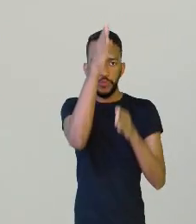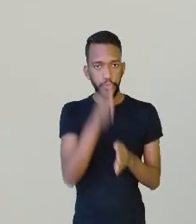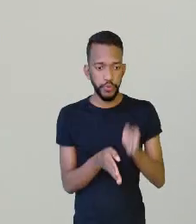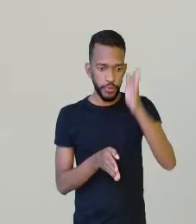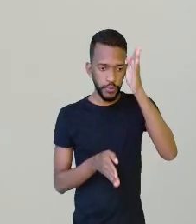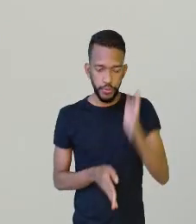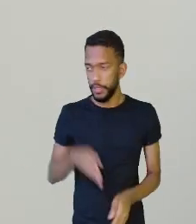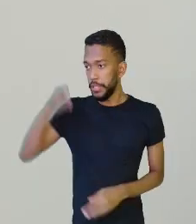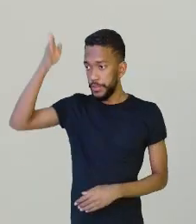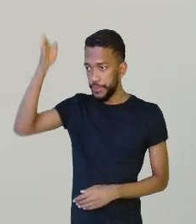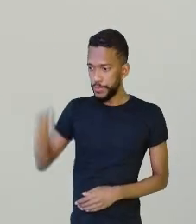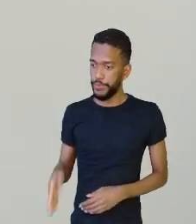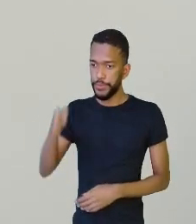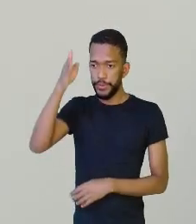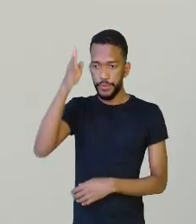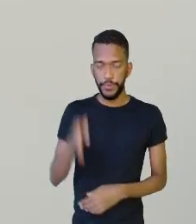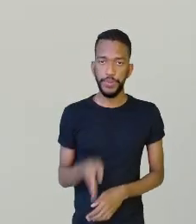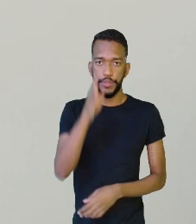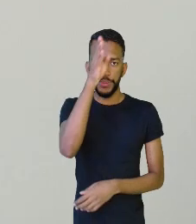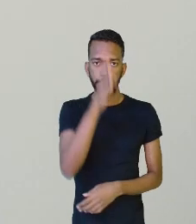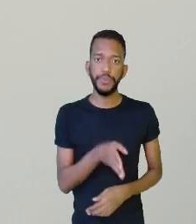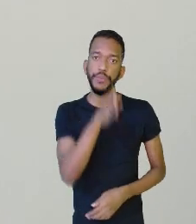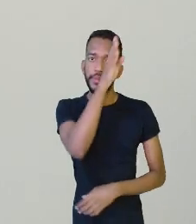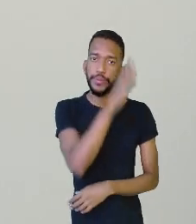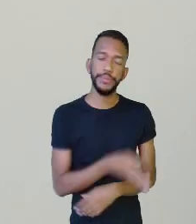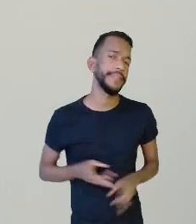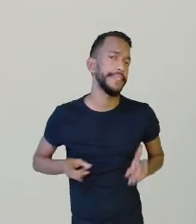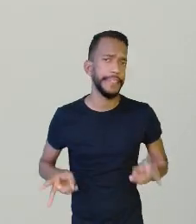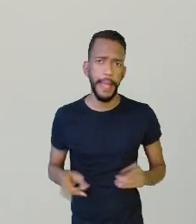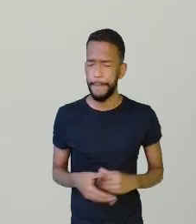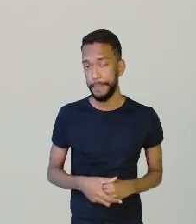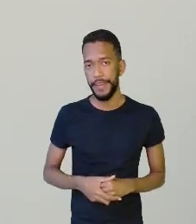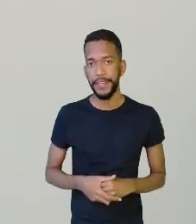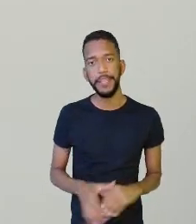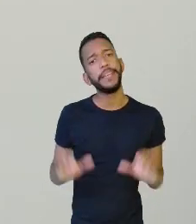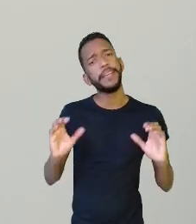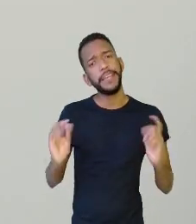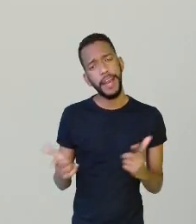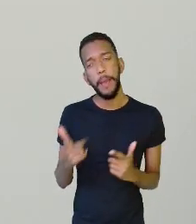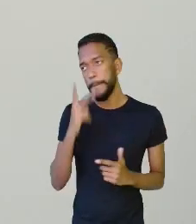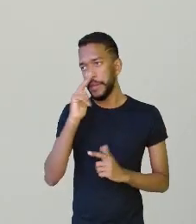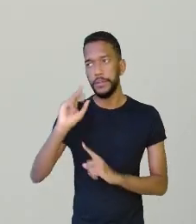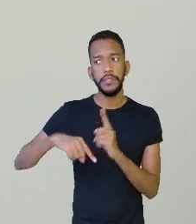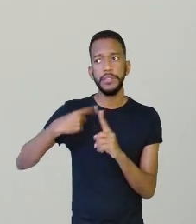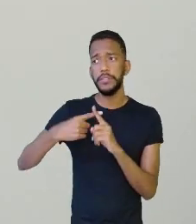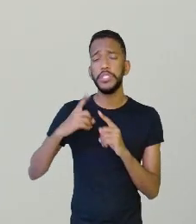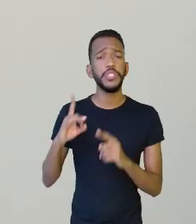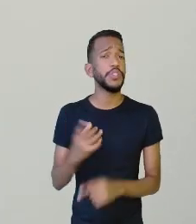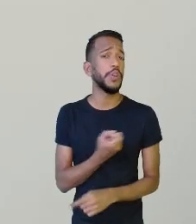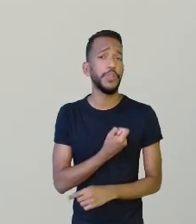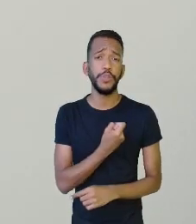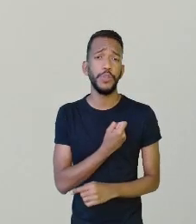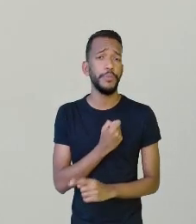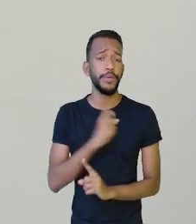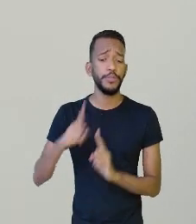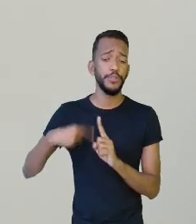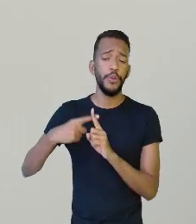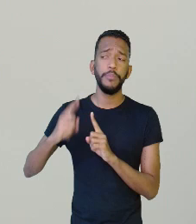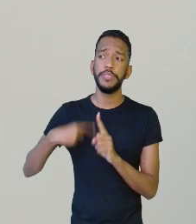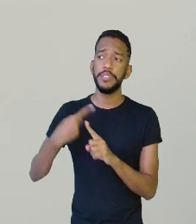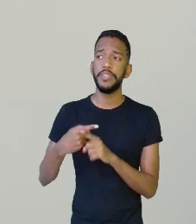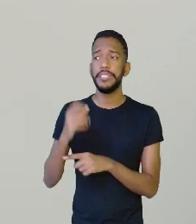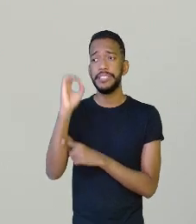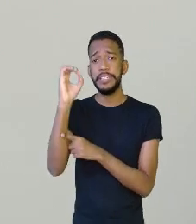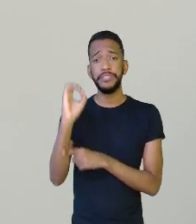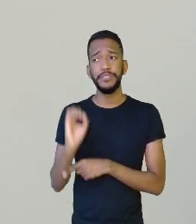embaixo de centésimo. E aqui, no caso, é uma adição, a gente só vai fazer a soma dos valores. 0 com